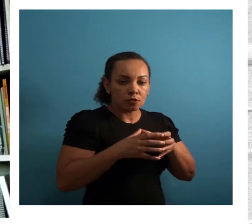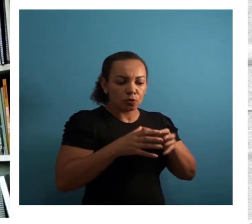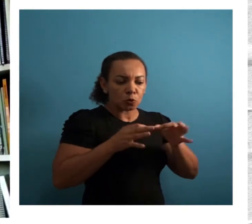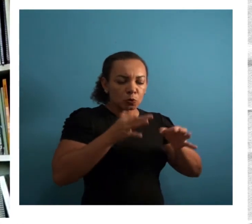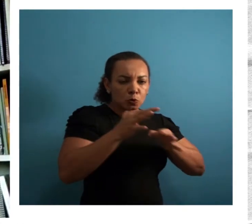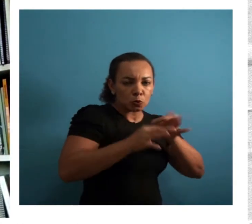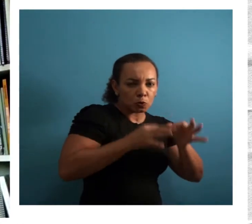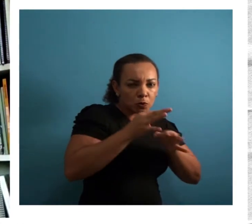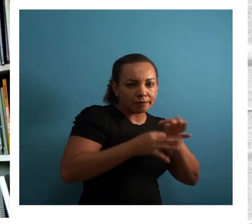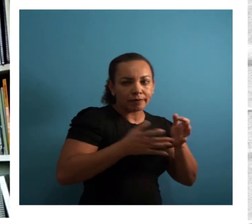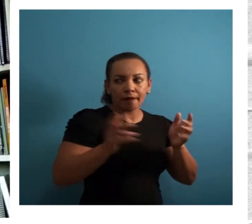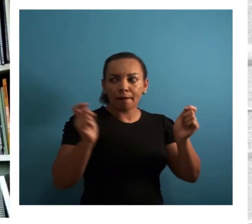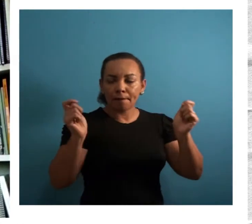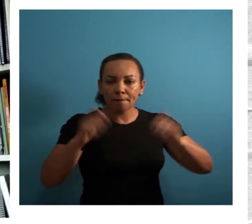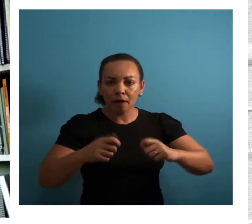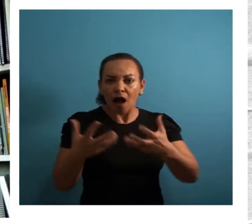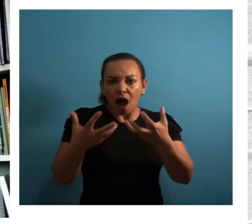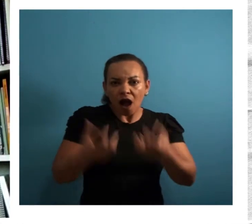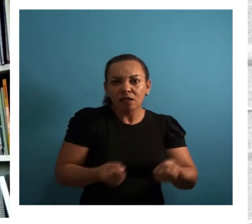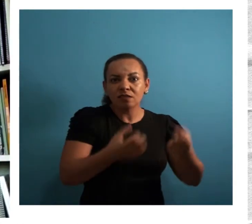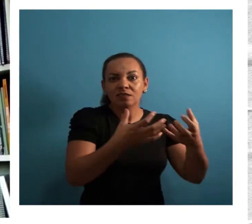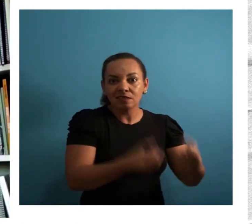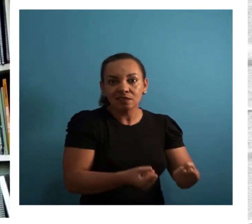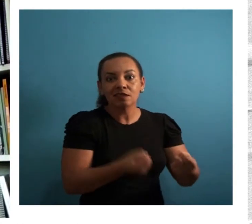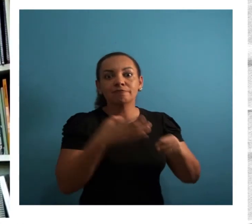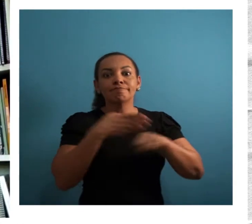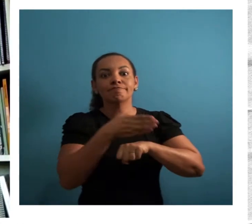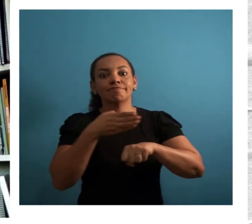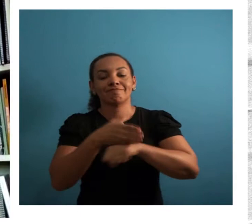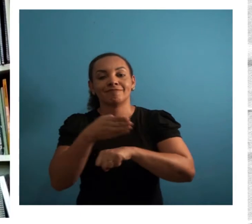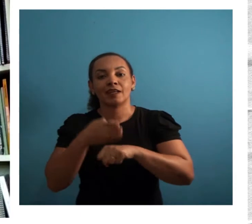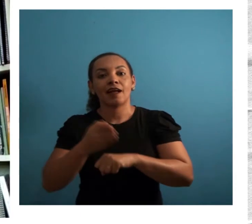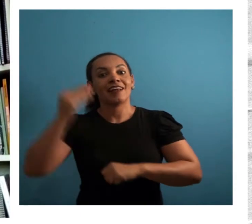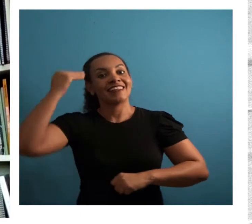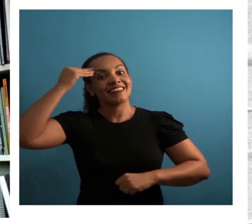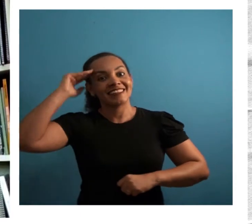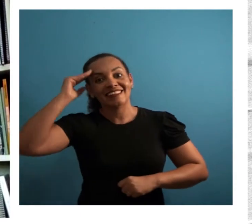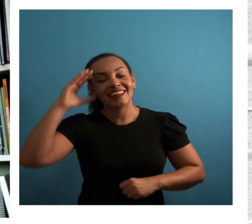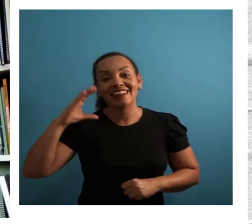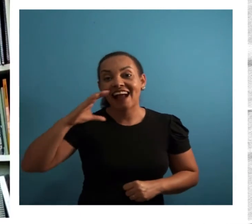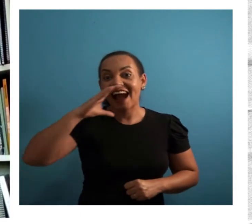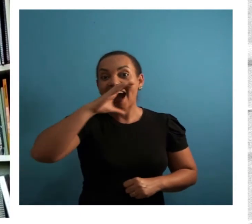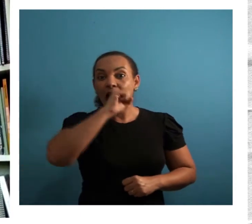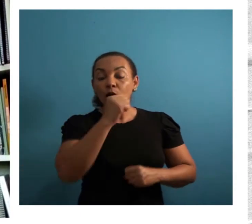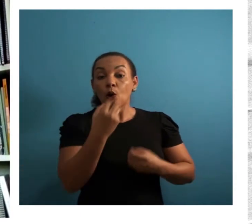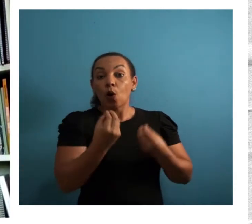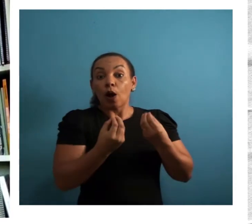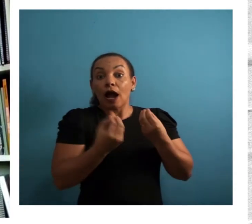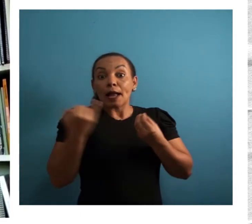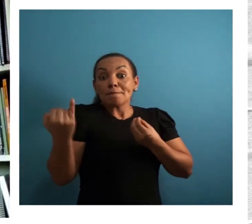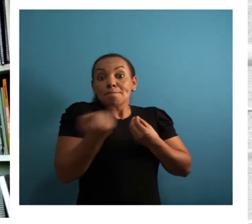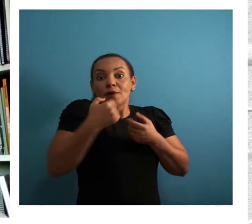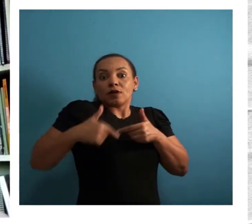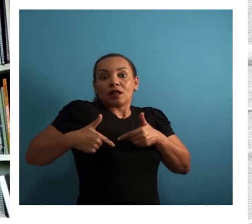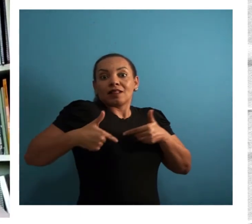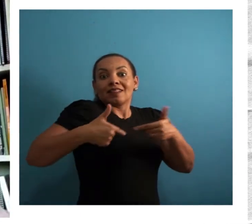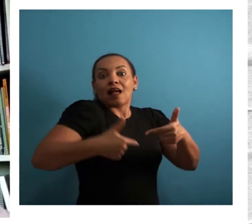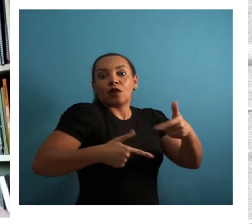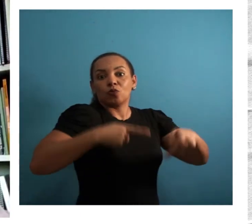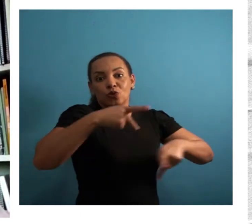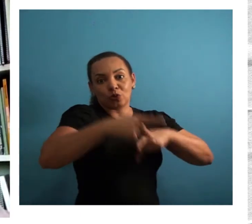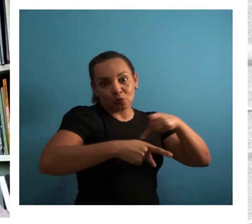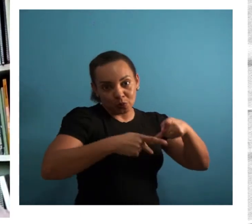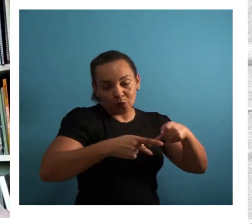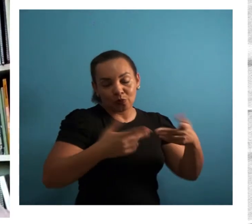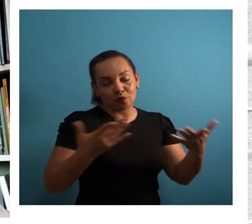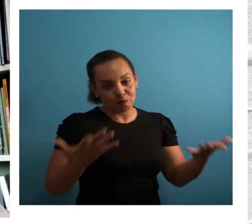participar compreendi compreendi muito facilmente como a luta popular é importante para tirá-lo daquela situação